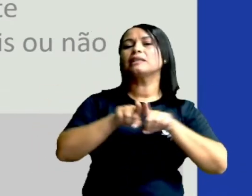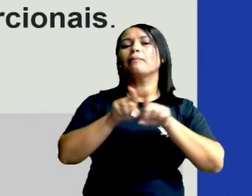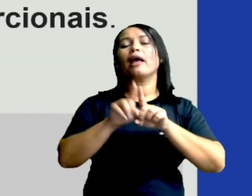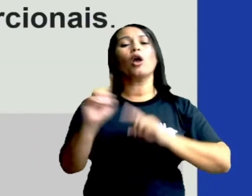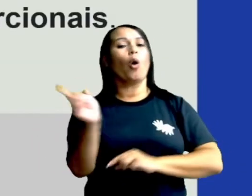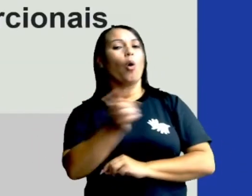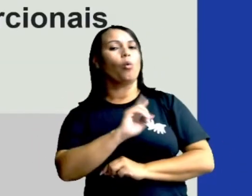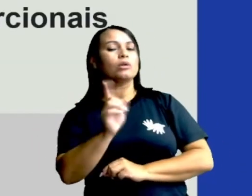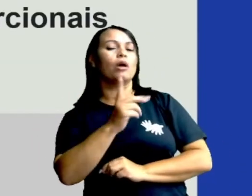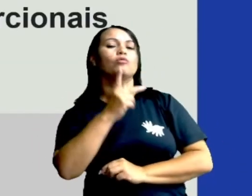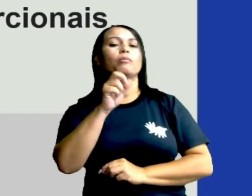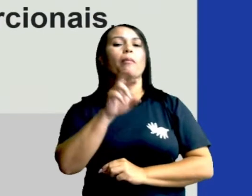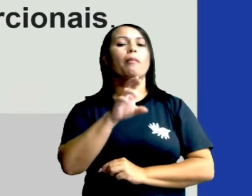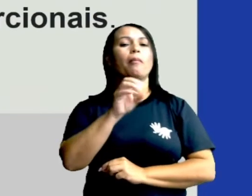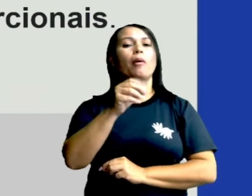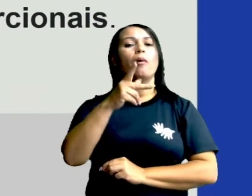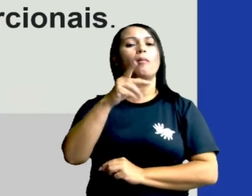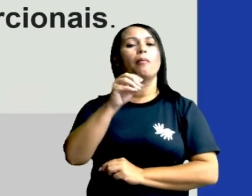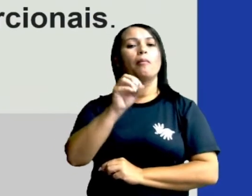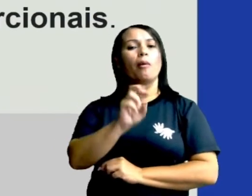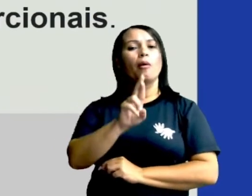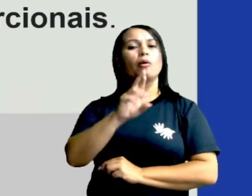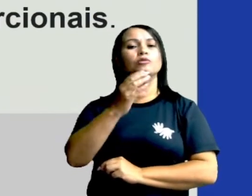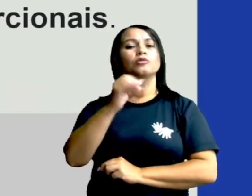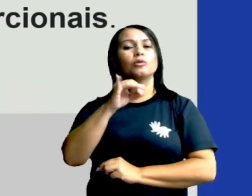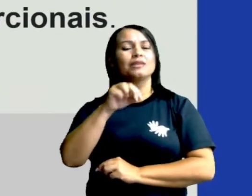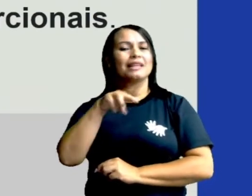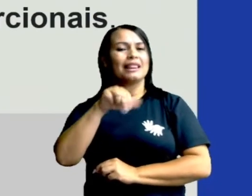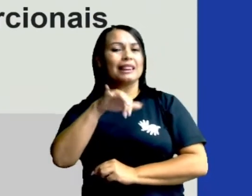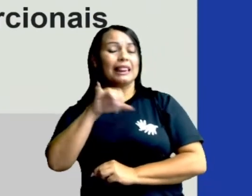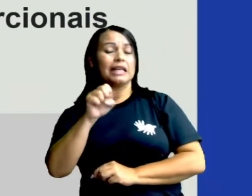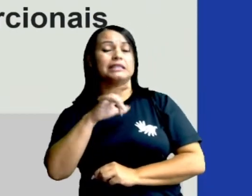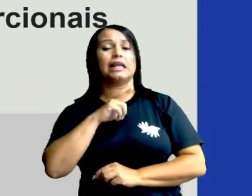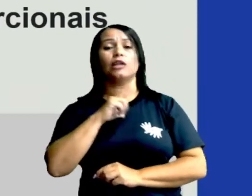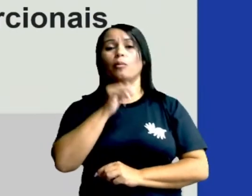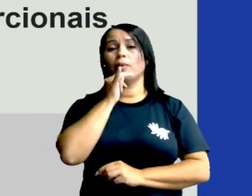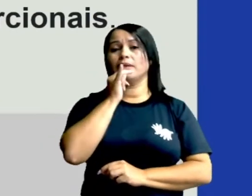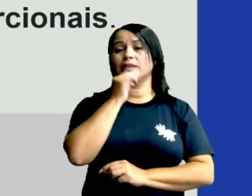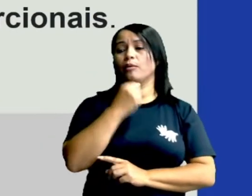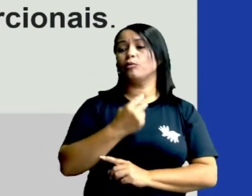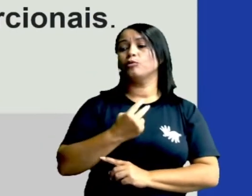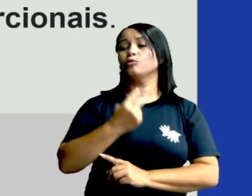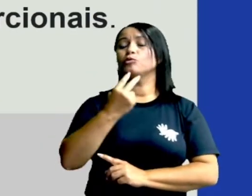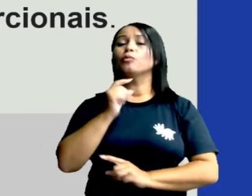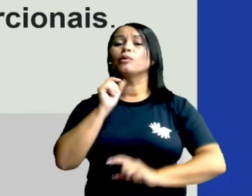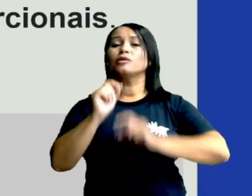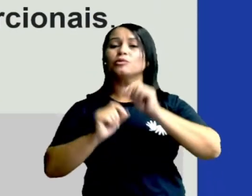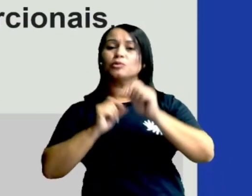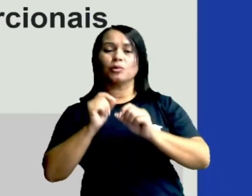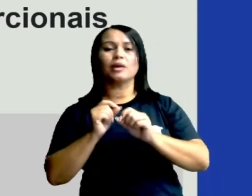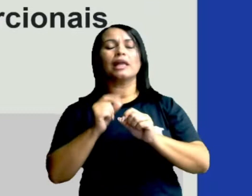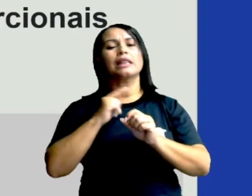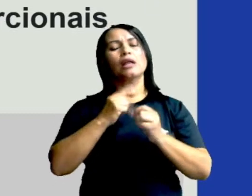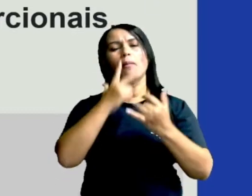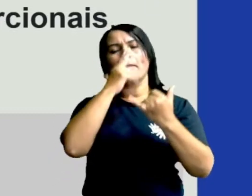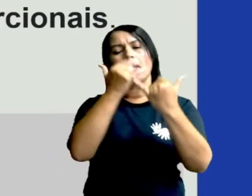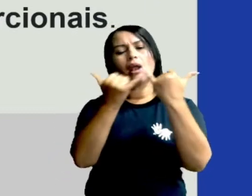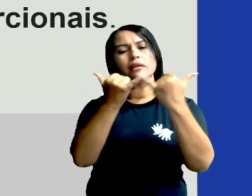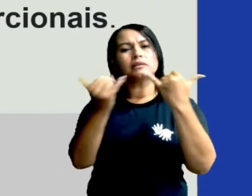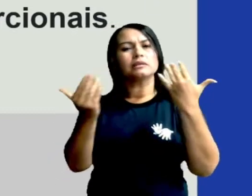não proporcionais. Olha só, quando duas razões construídas a partir de grandezas